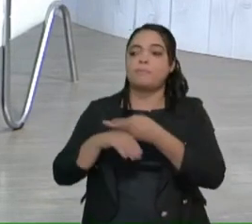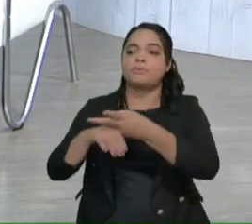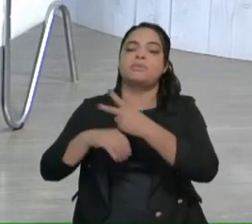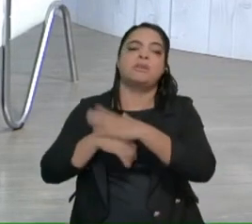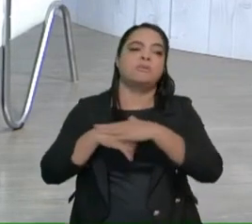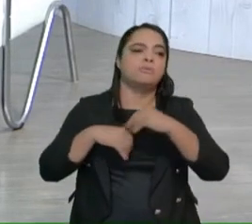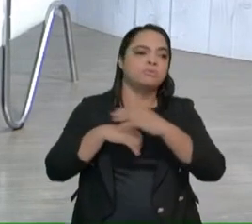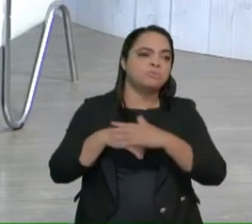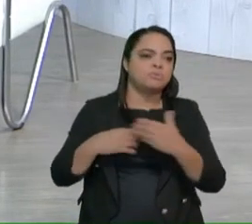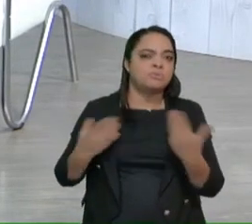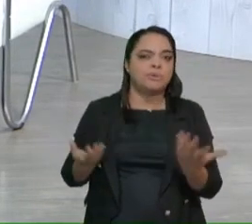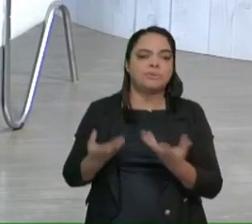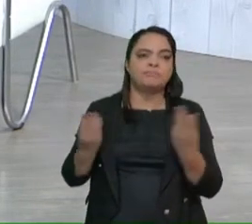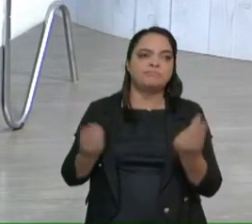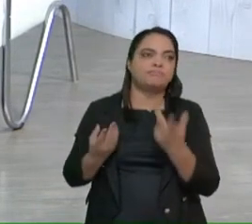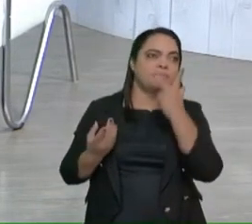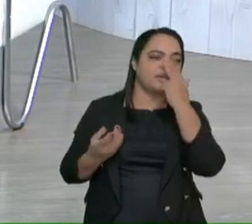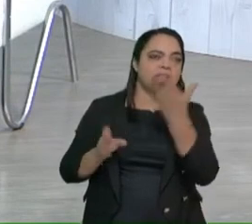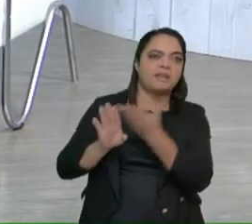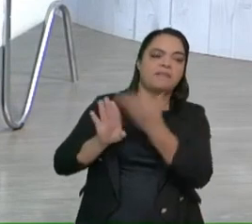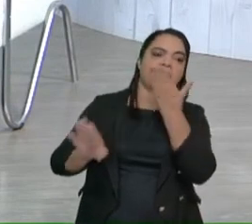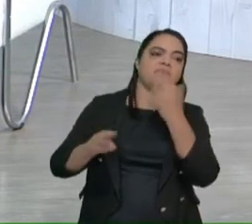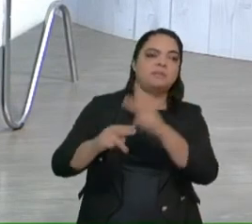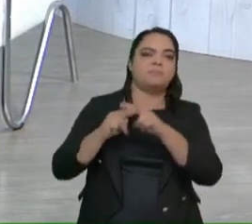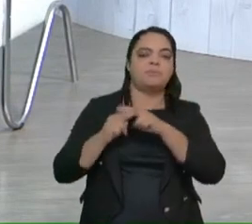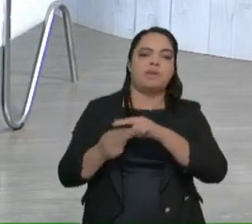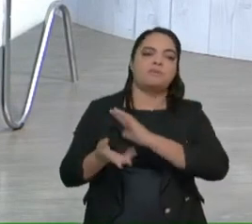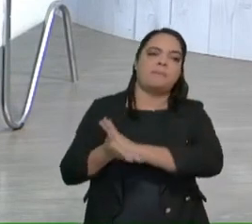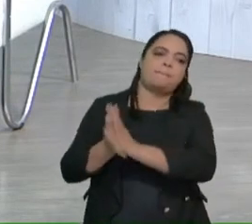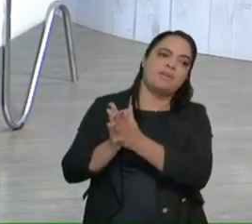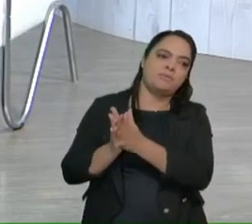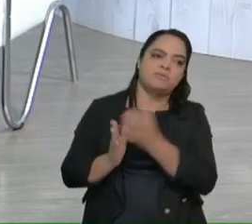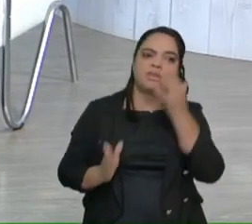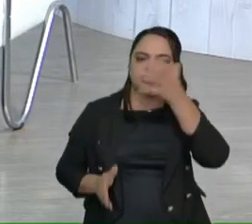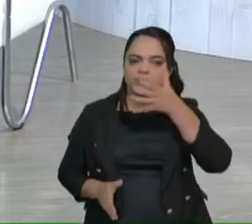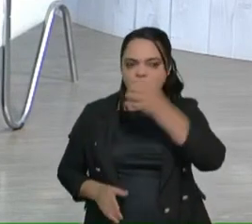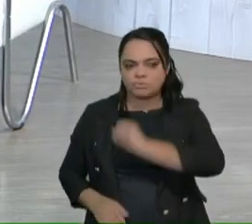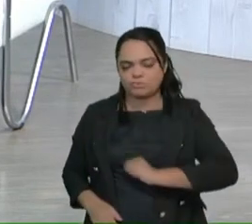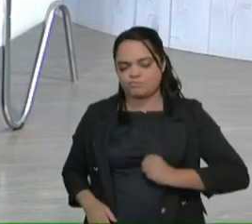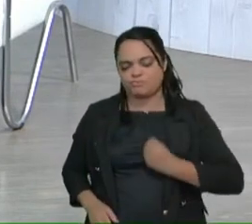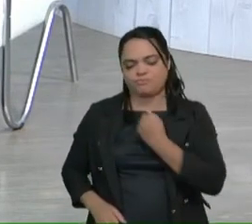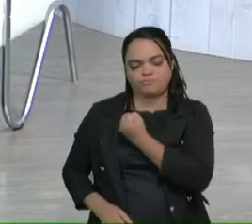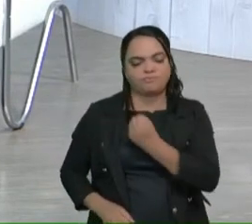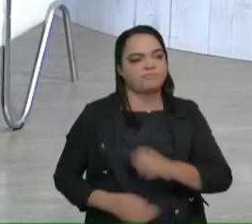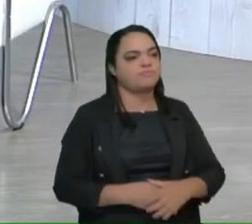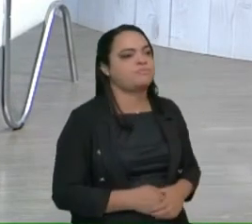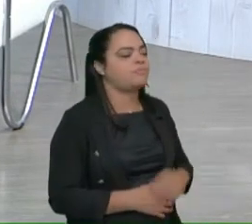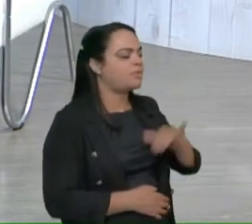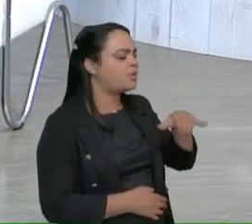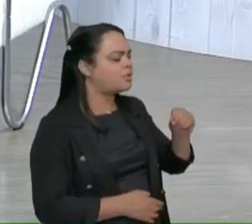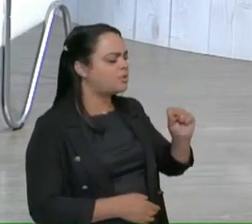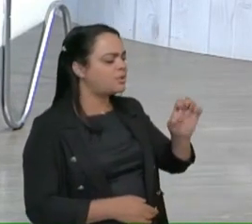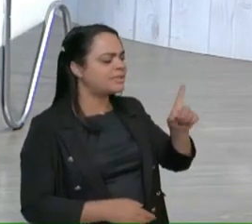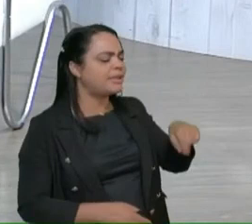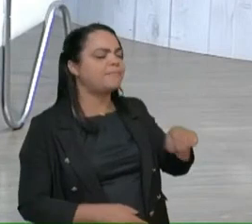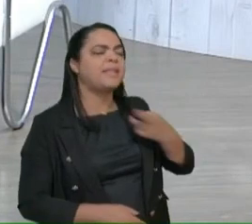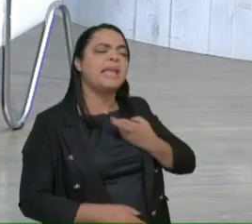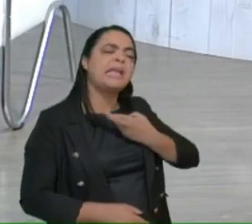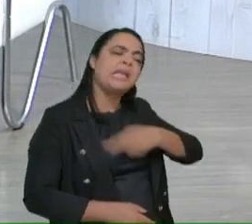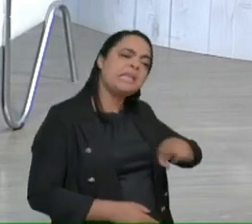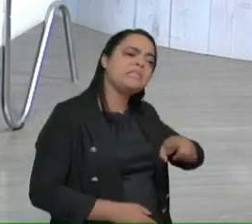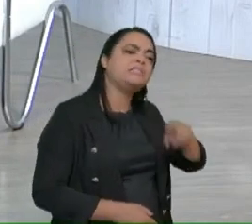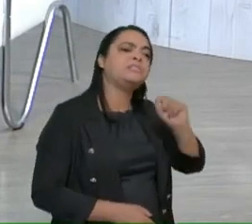conforto de uma espiritualidade por causa de preconceitos e discursos de ódio certo e e José a religião né